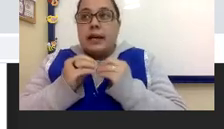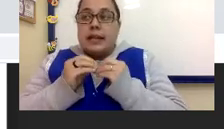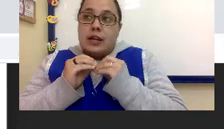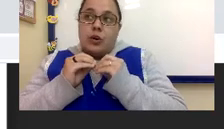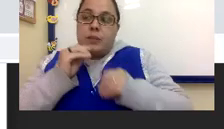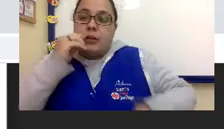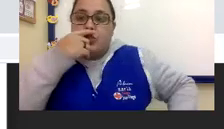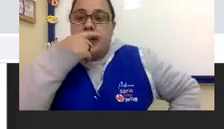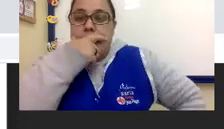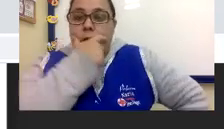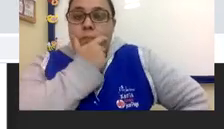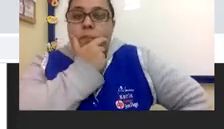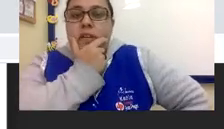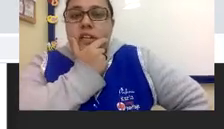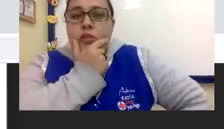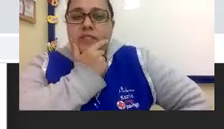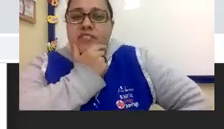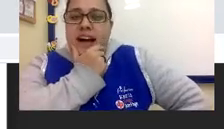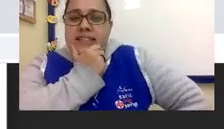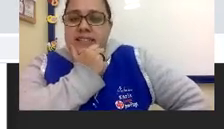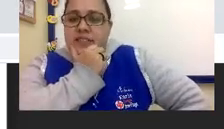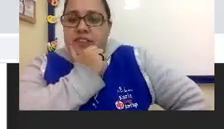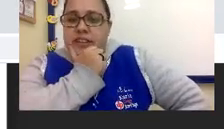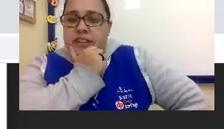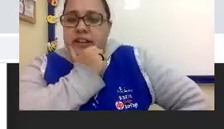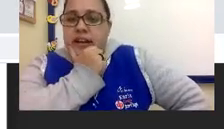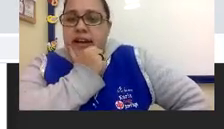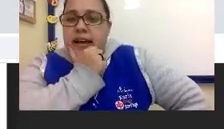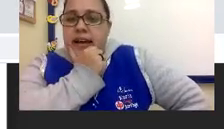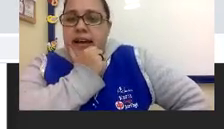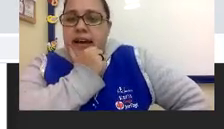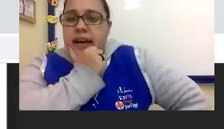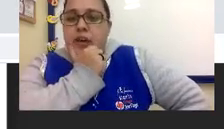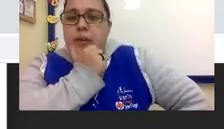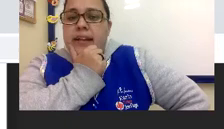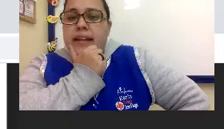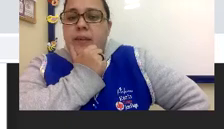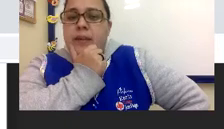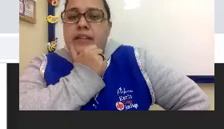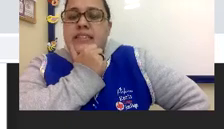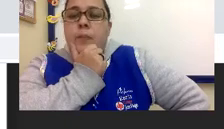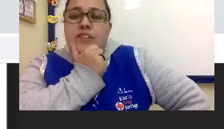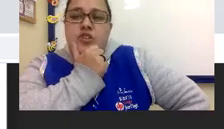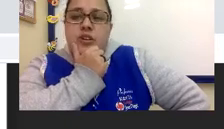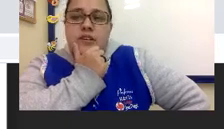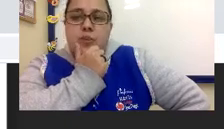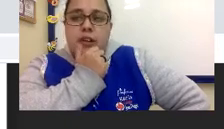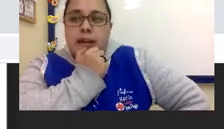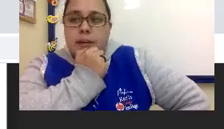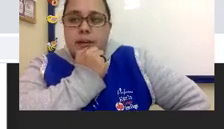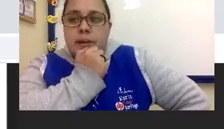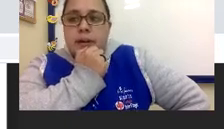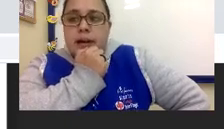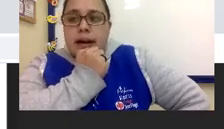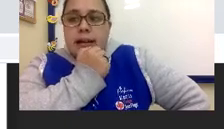E aí tem outra perguntinha aí, ó. Em que outra fase da vida é recomendada aí uma alimentação pastosa e por